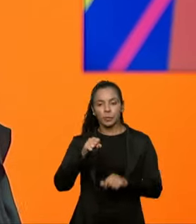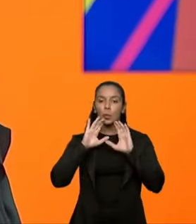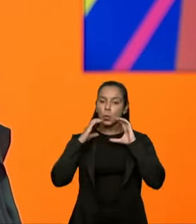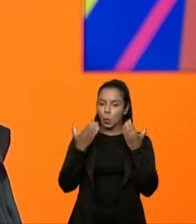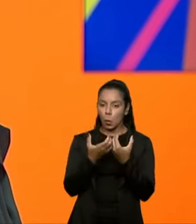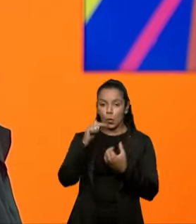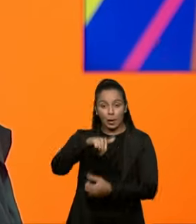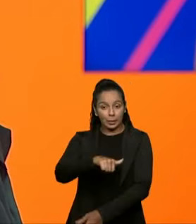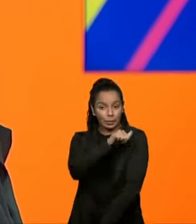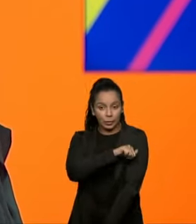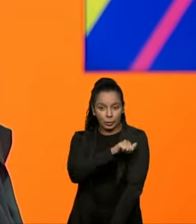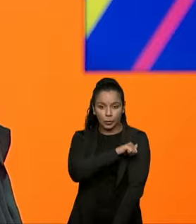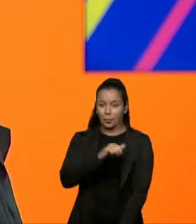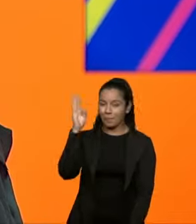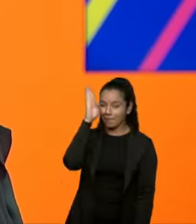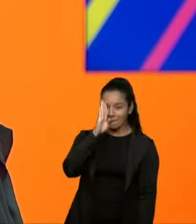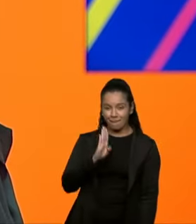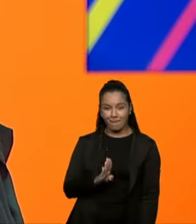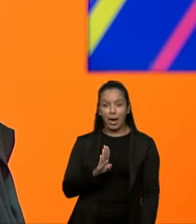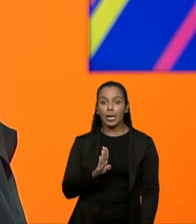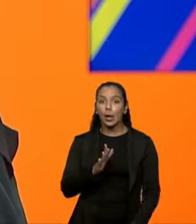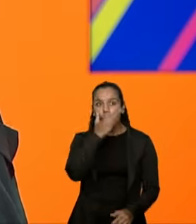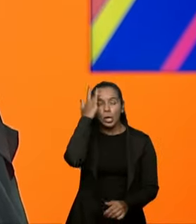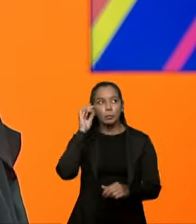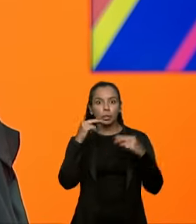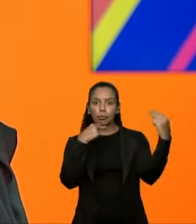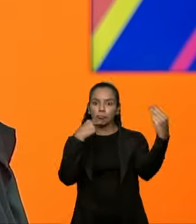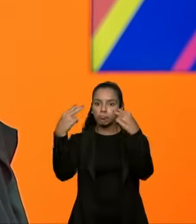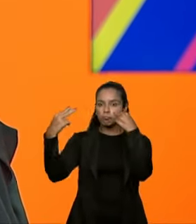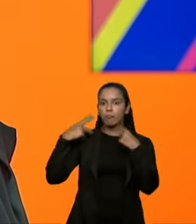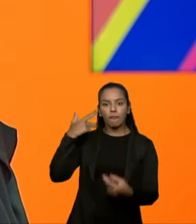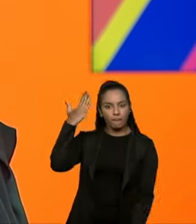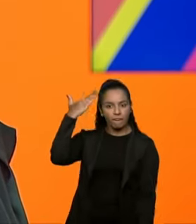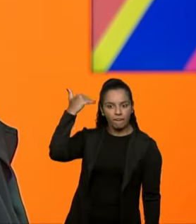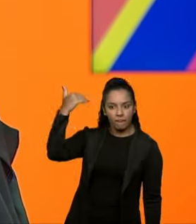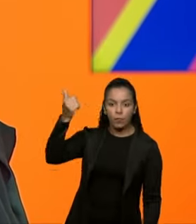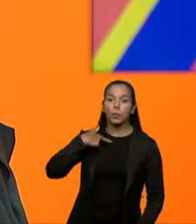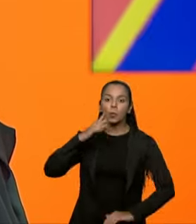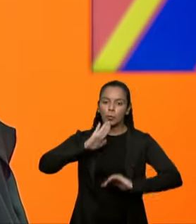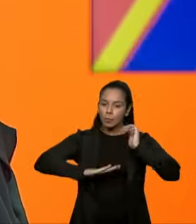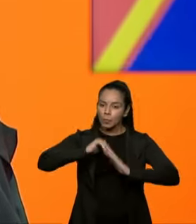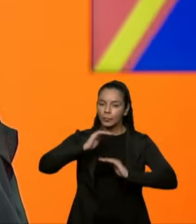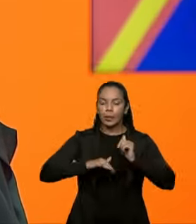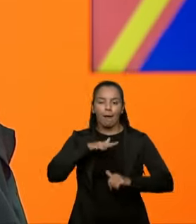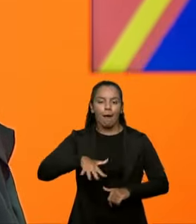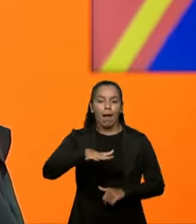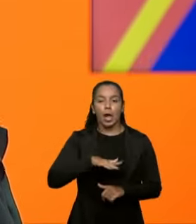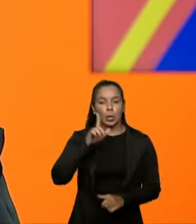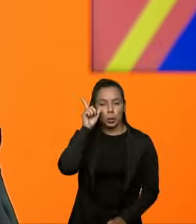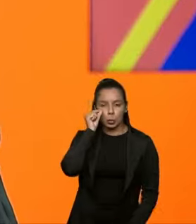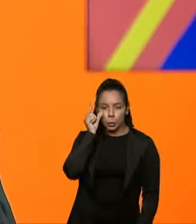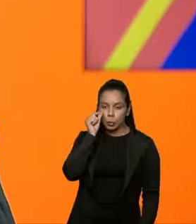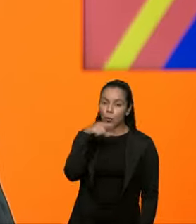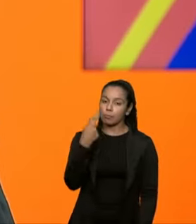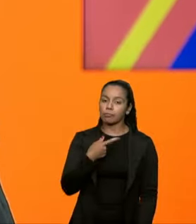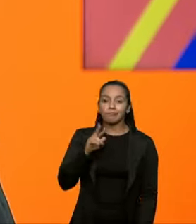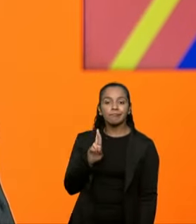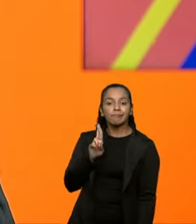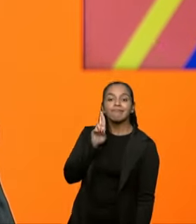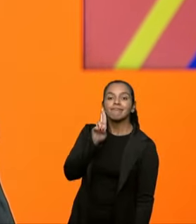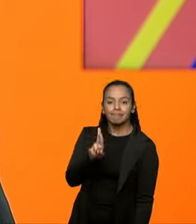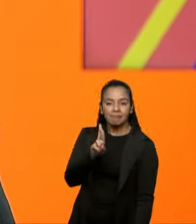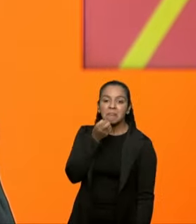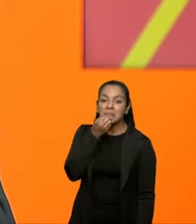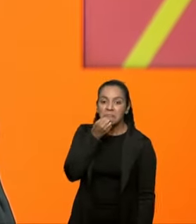O Brasil é muito bem visto com profissionais da área do sono no mundo. A gente é muito bem representado, a gente tem